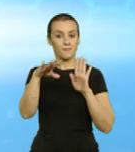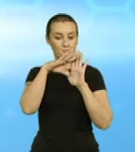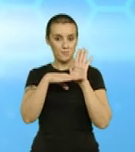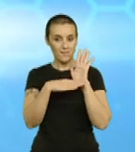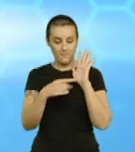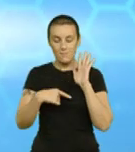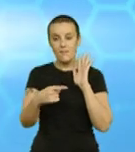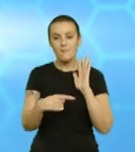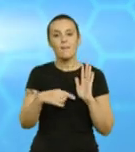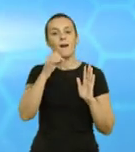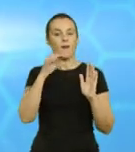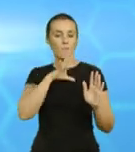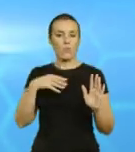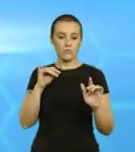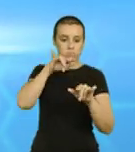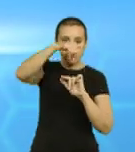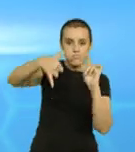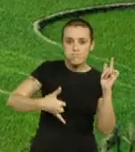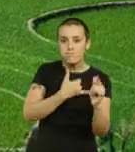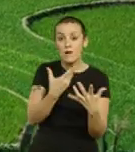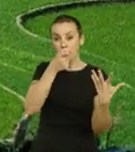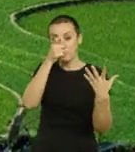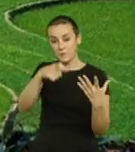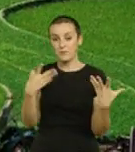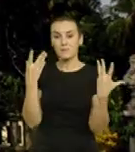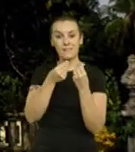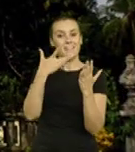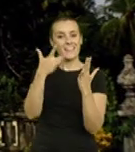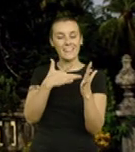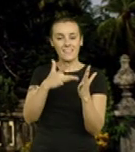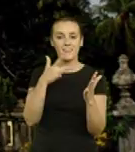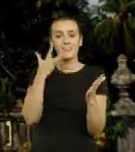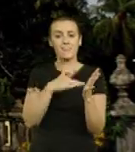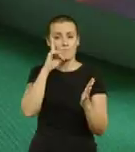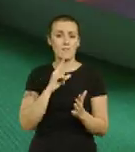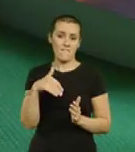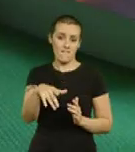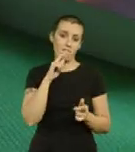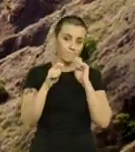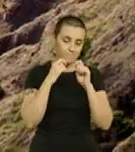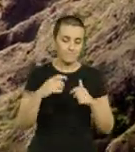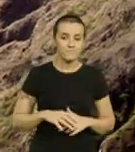No próximo programa, damos a volta ao mundo com leitores através do livro de Sandra Barão Nobre.